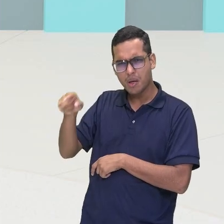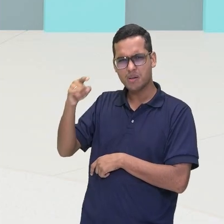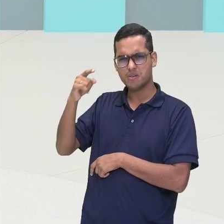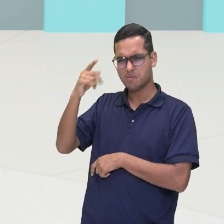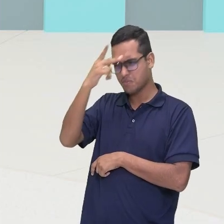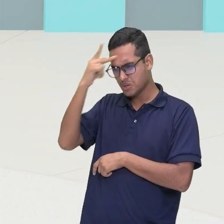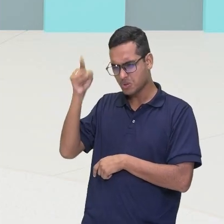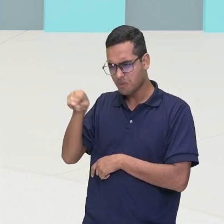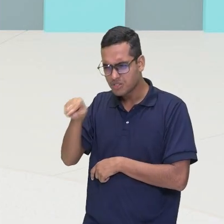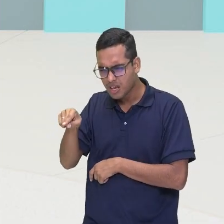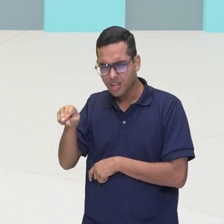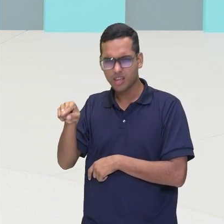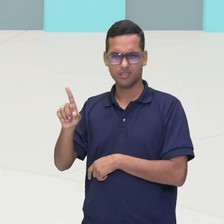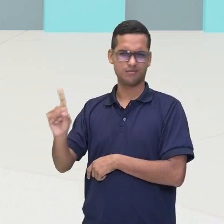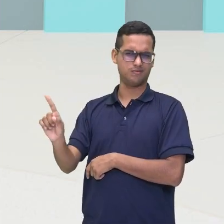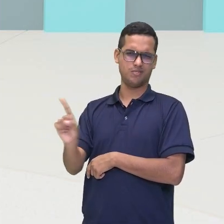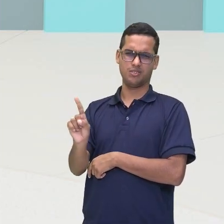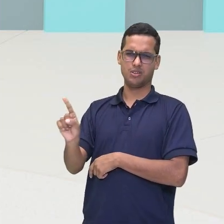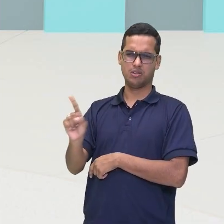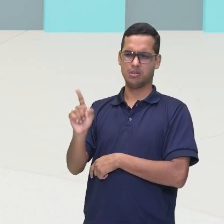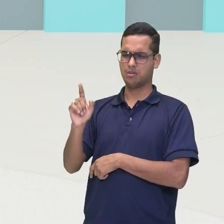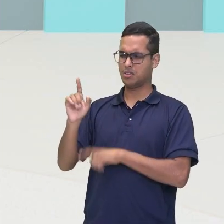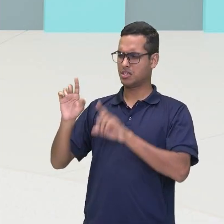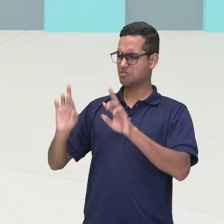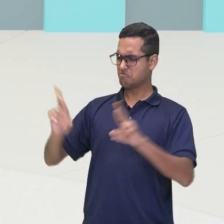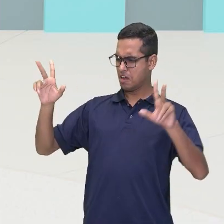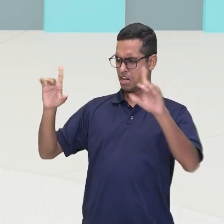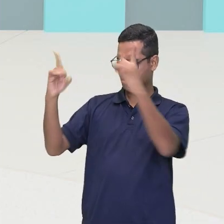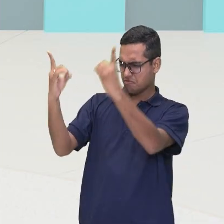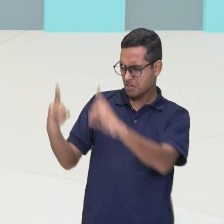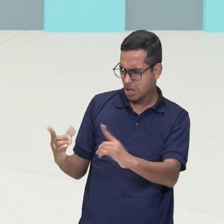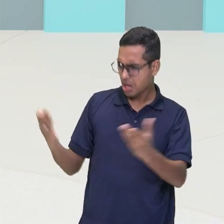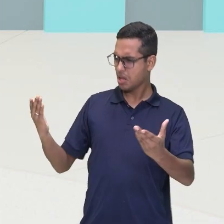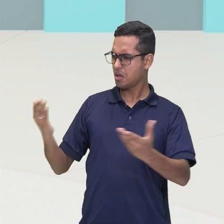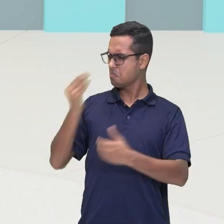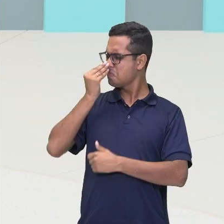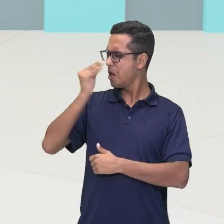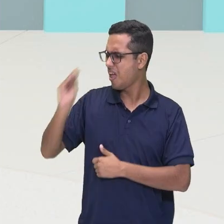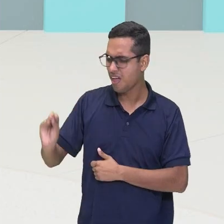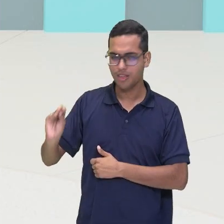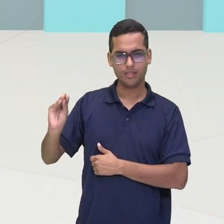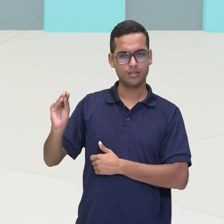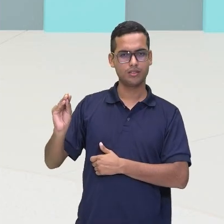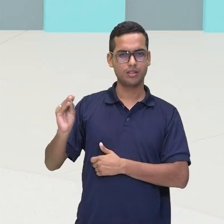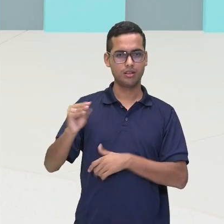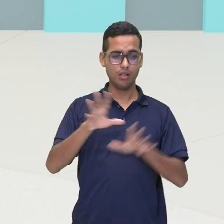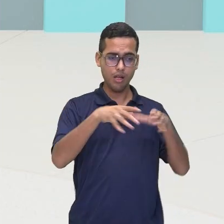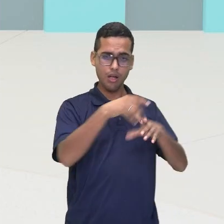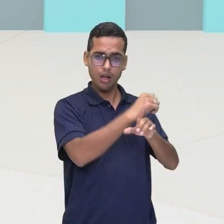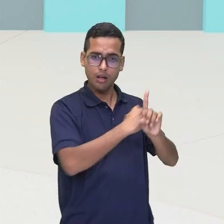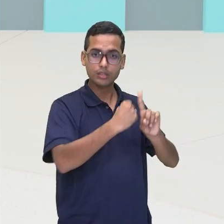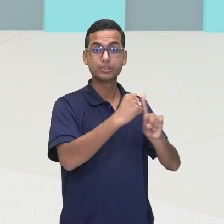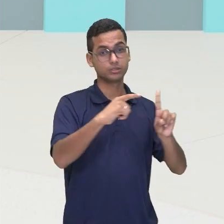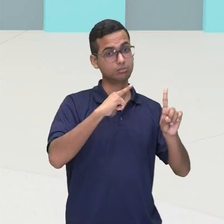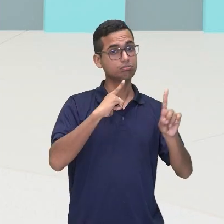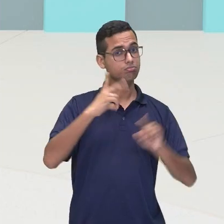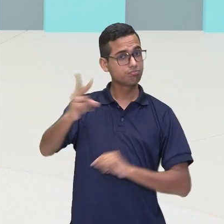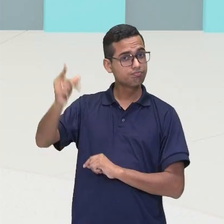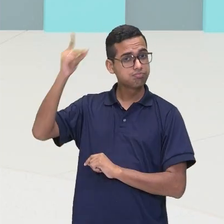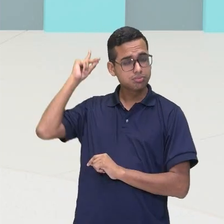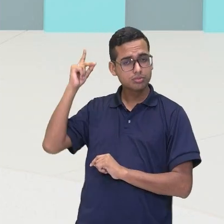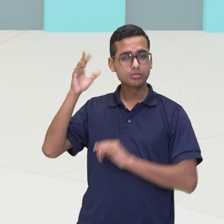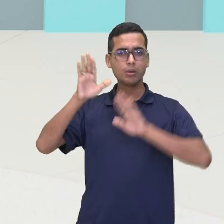será que nós realmente estamos incluindo esse corpo? O seu corpo, você,